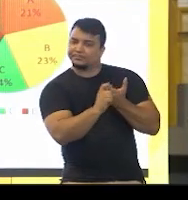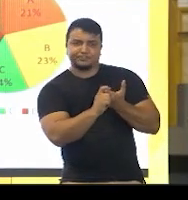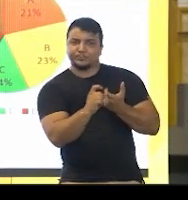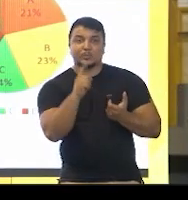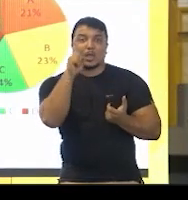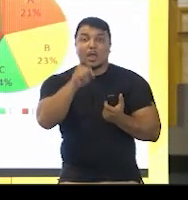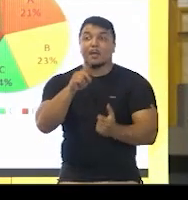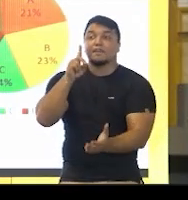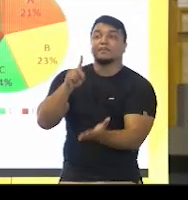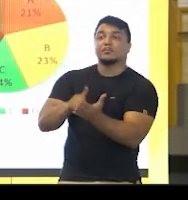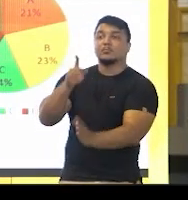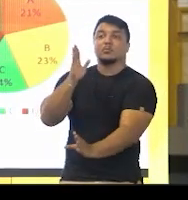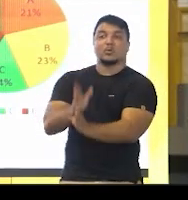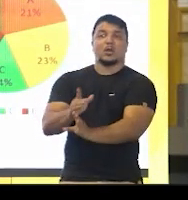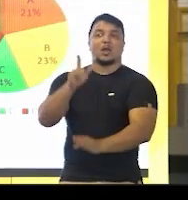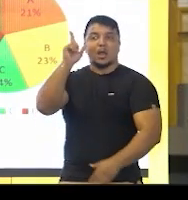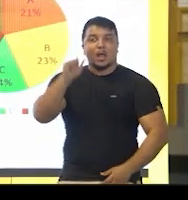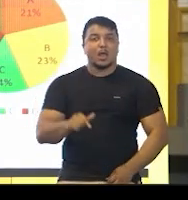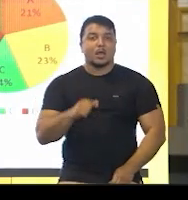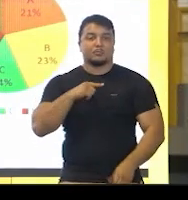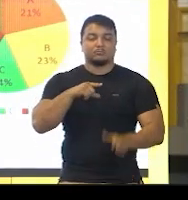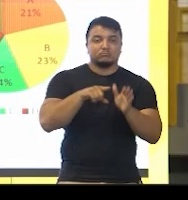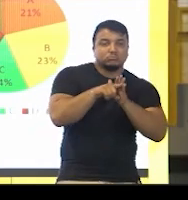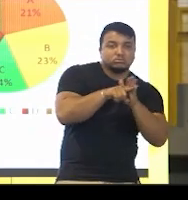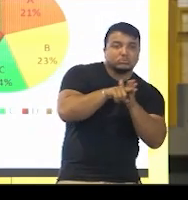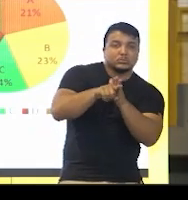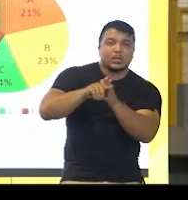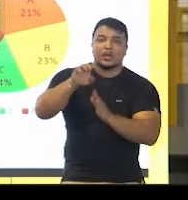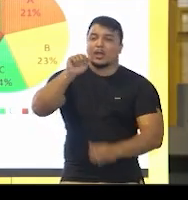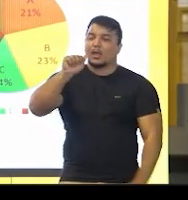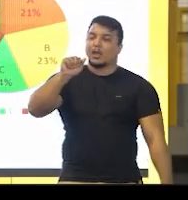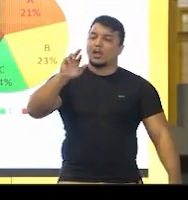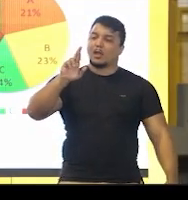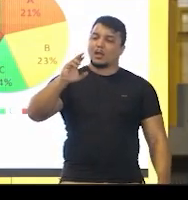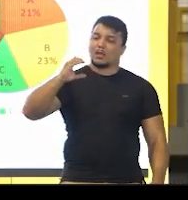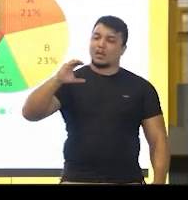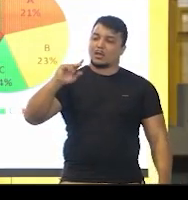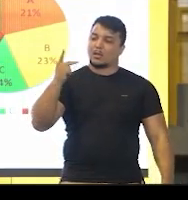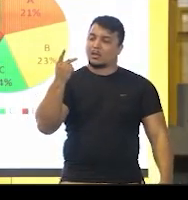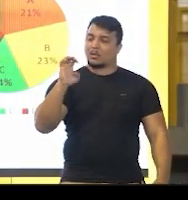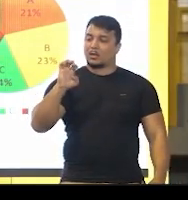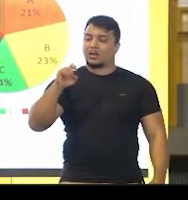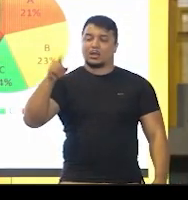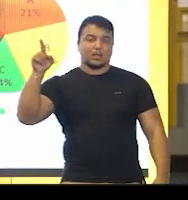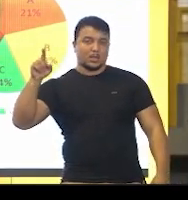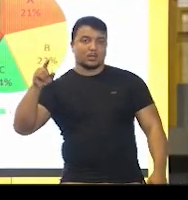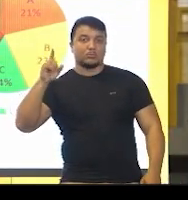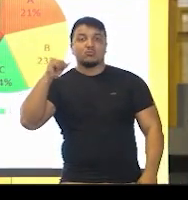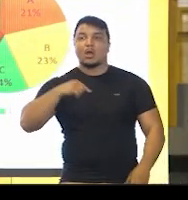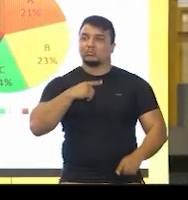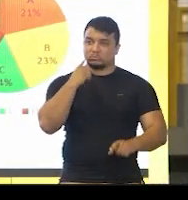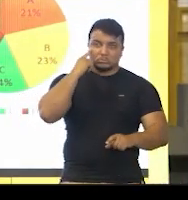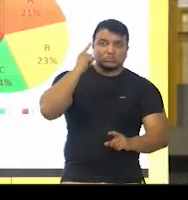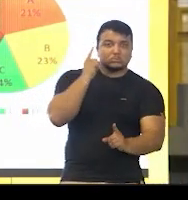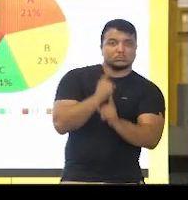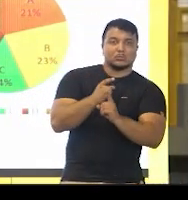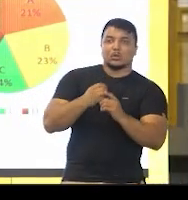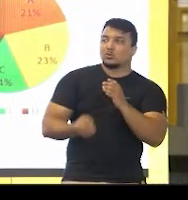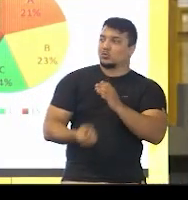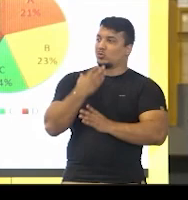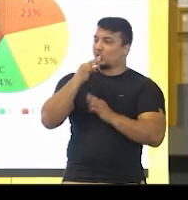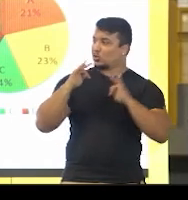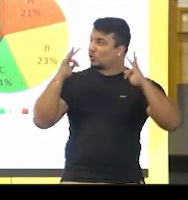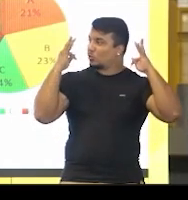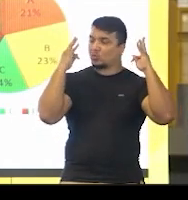mas agora sabe pelo quê? Pela arqué, pelo elemento ou pelos elementos que teriam dado origem a